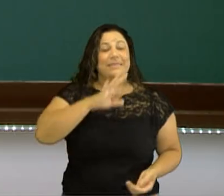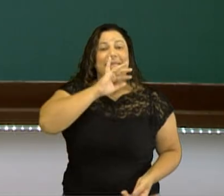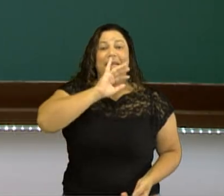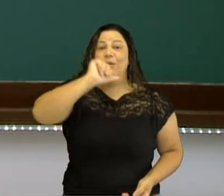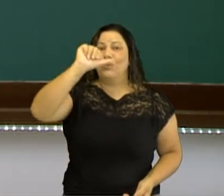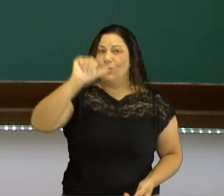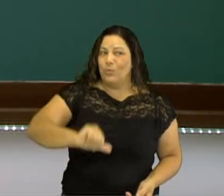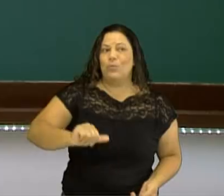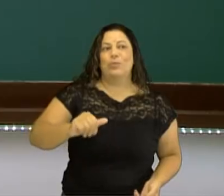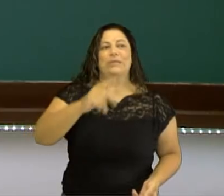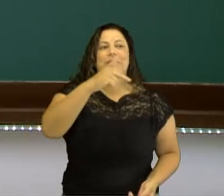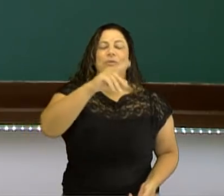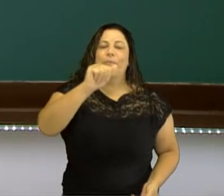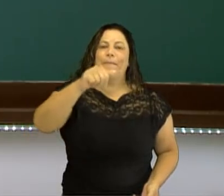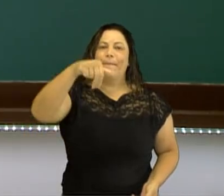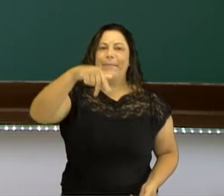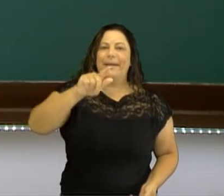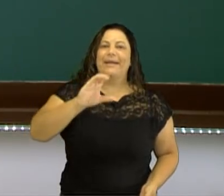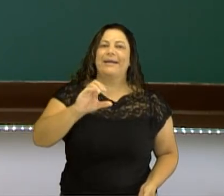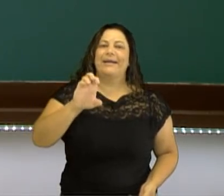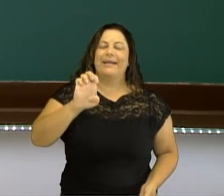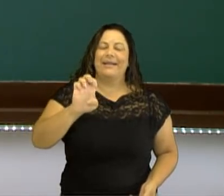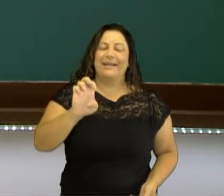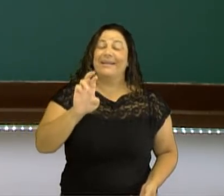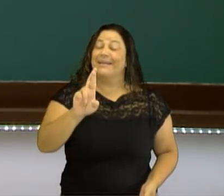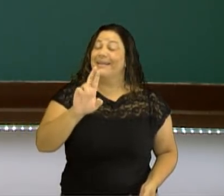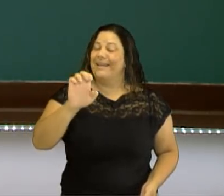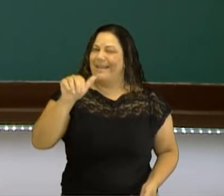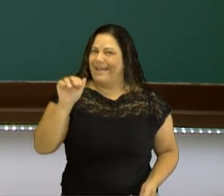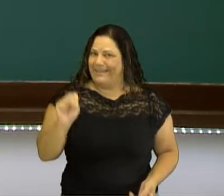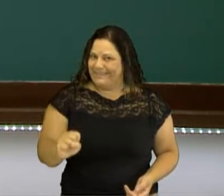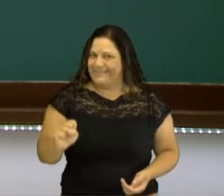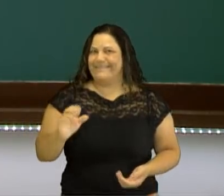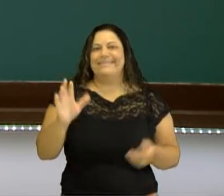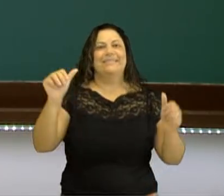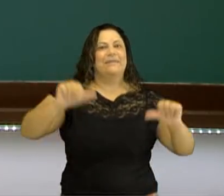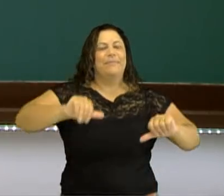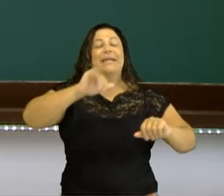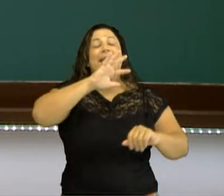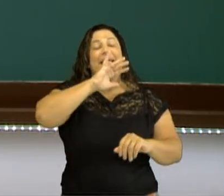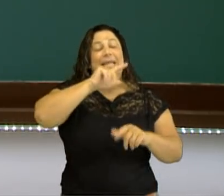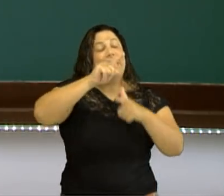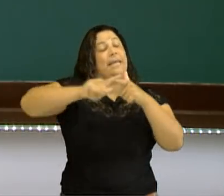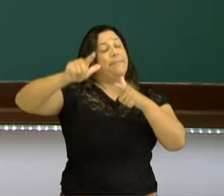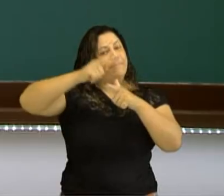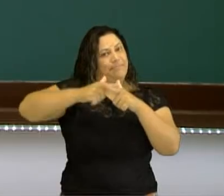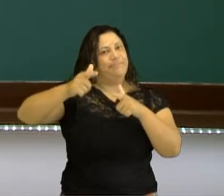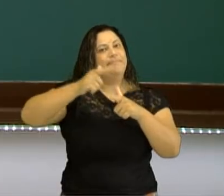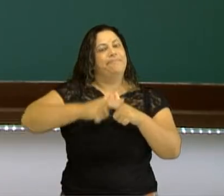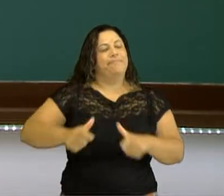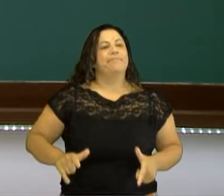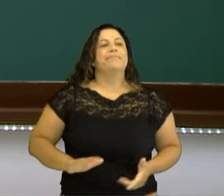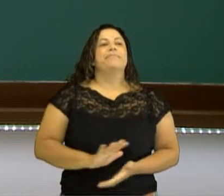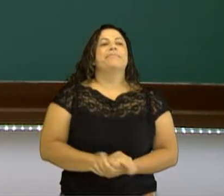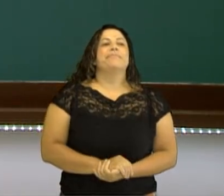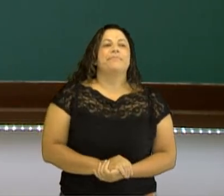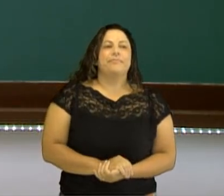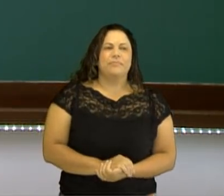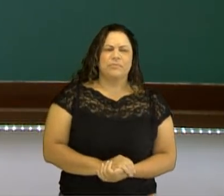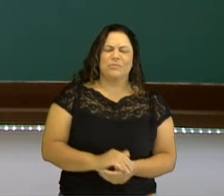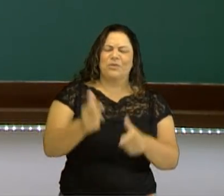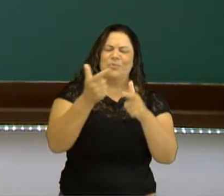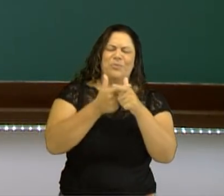que também é preocupante. Então, é preciso de um acompanhamento médico para tentar reverter essa situação.